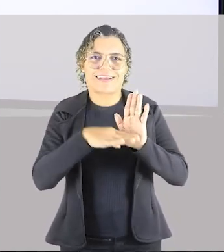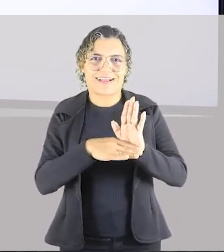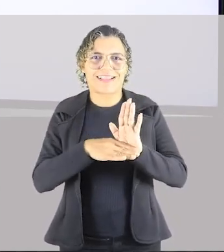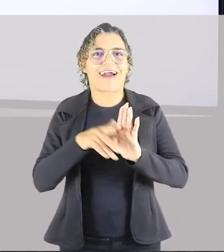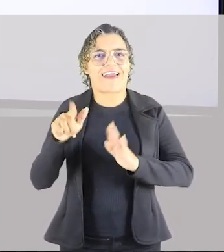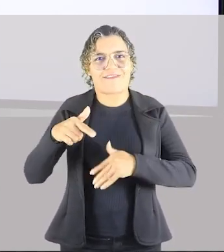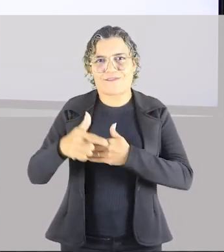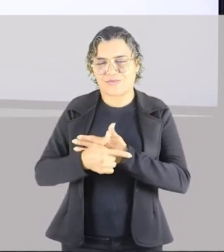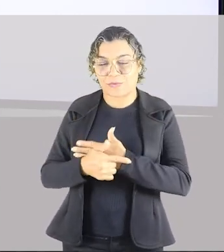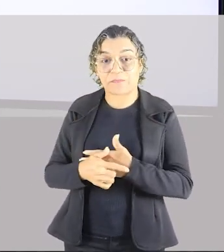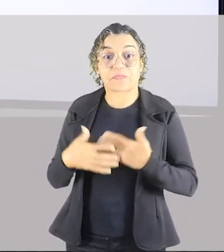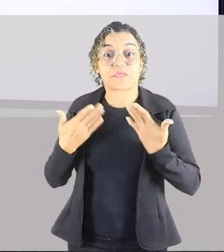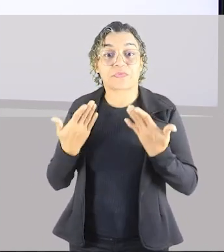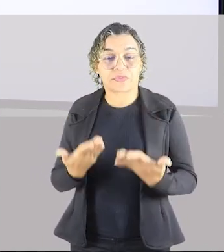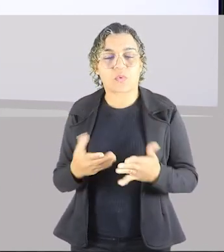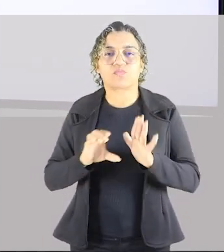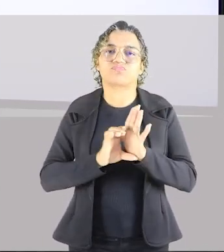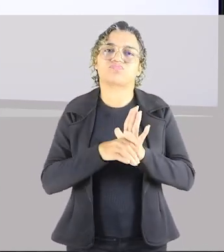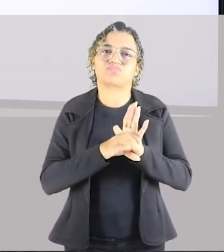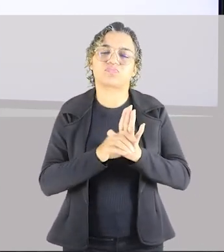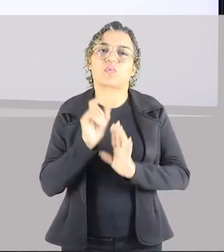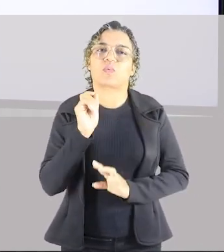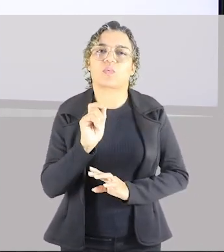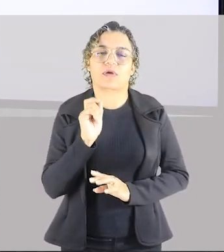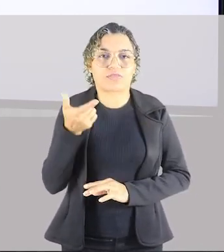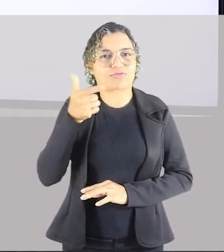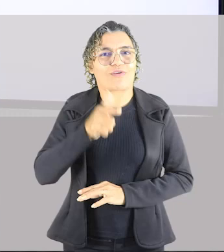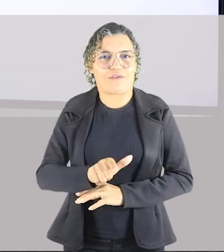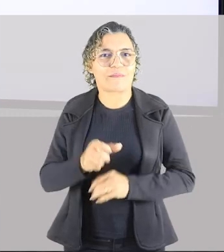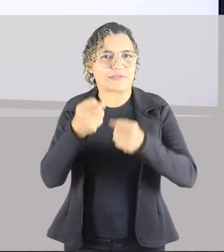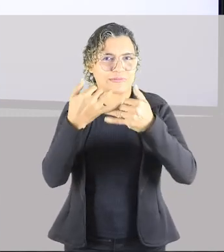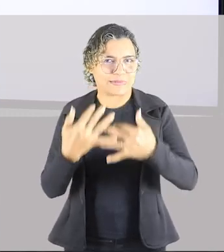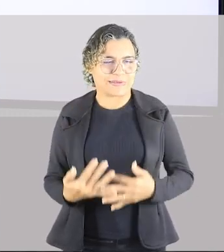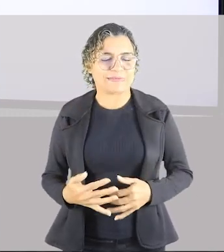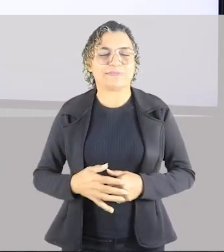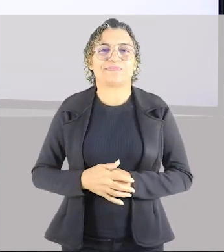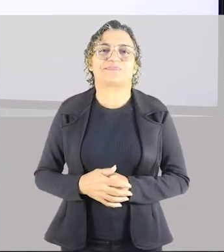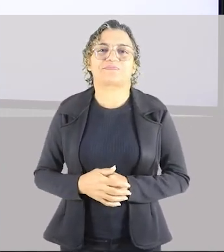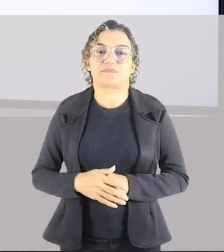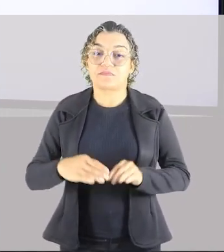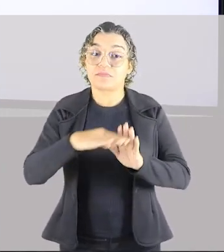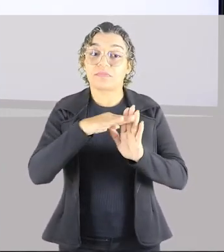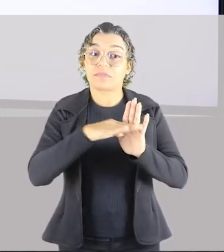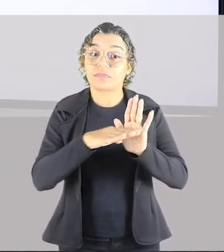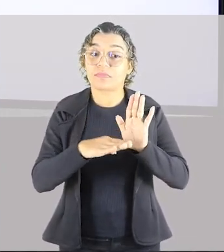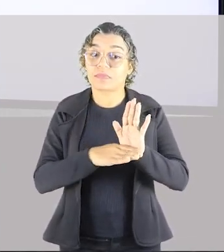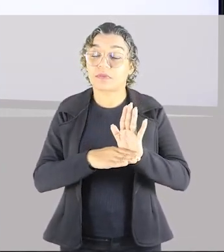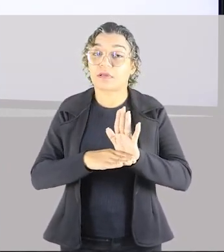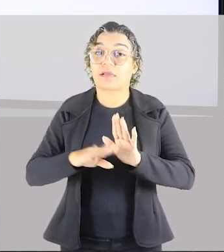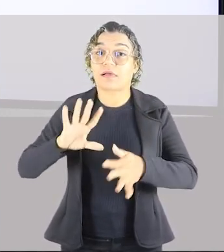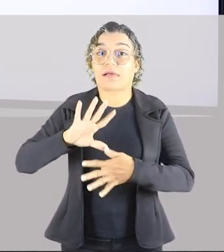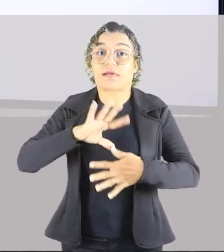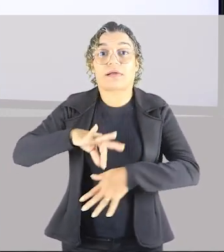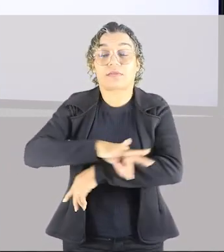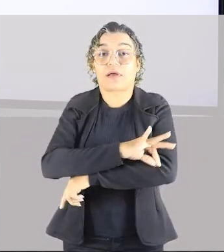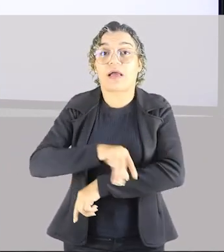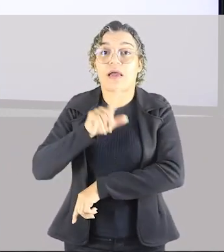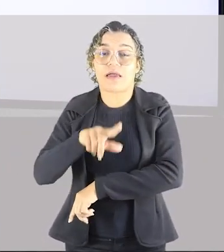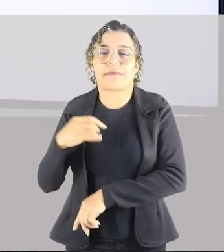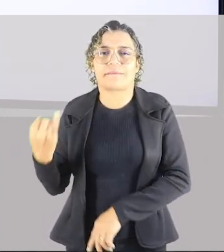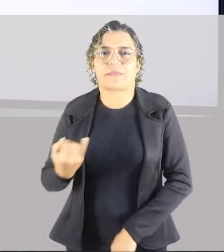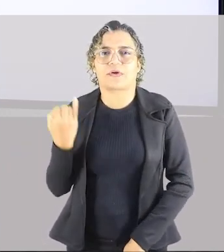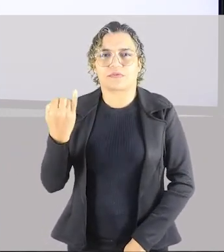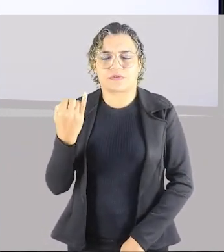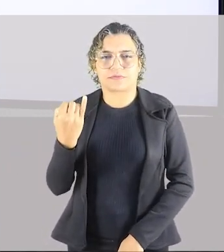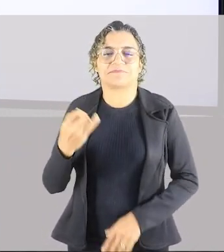escala, beleza? Então, conceitualmente falando, repetindo aqui para reforçar, a escala cartográfica é um elemento fundamental